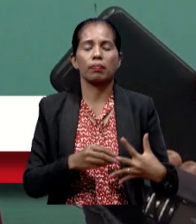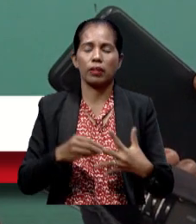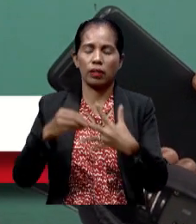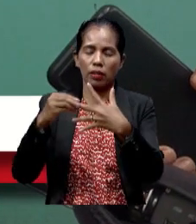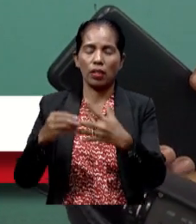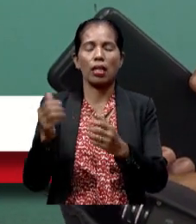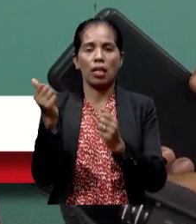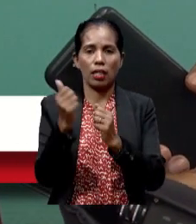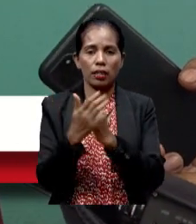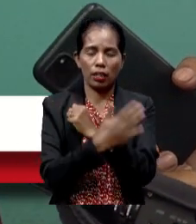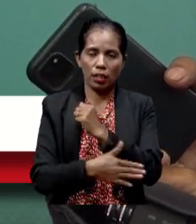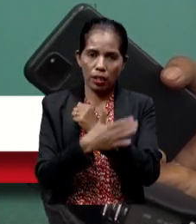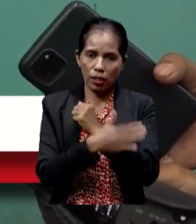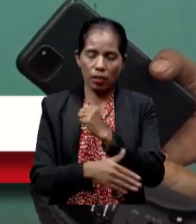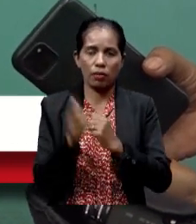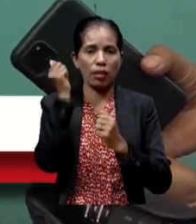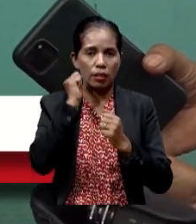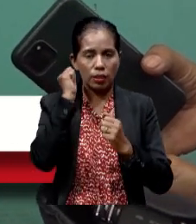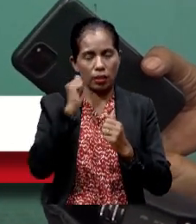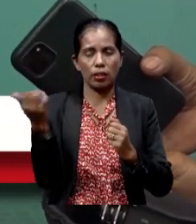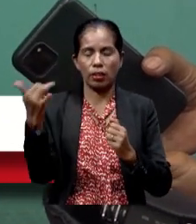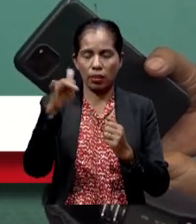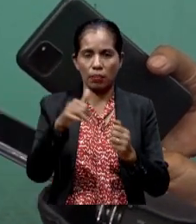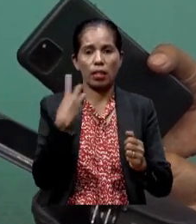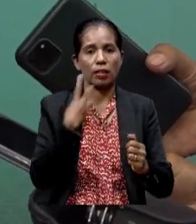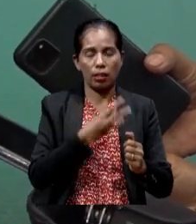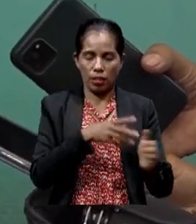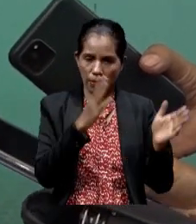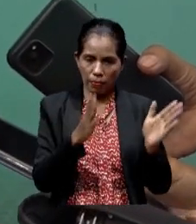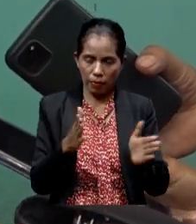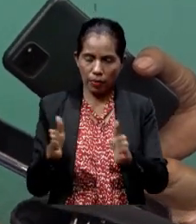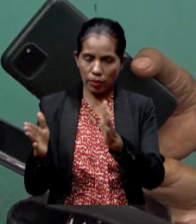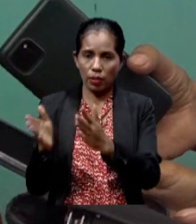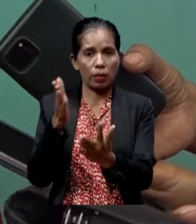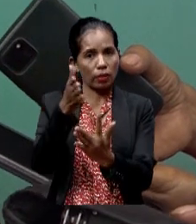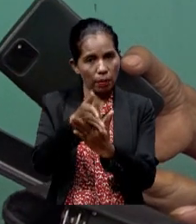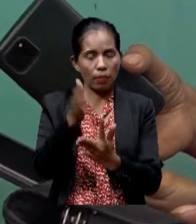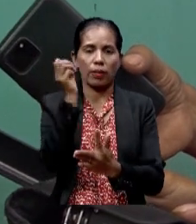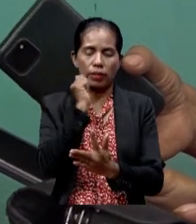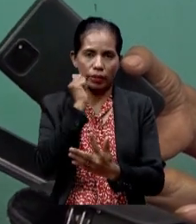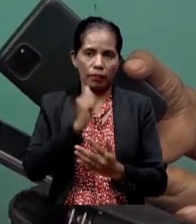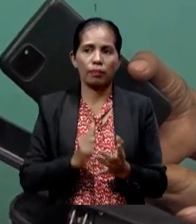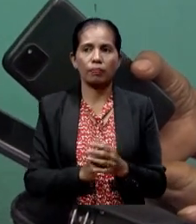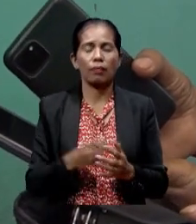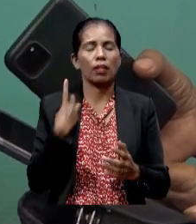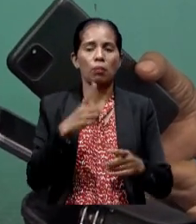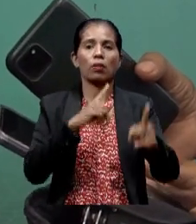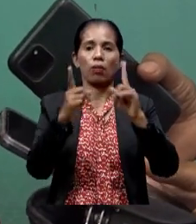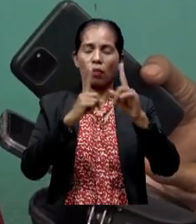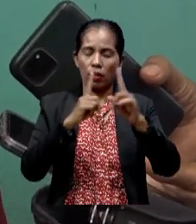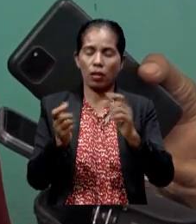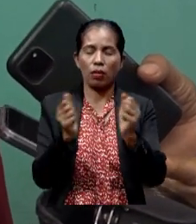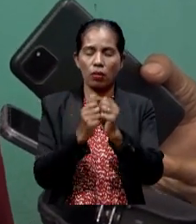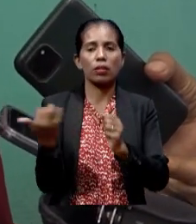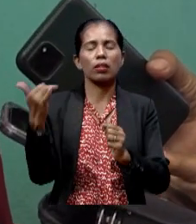país do Sudeste Asiático, Sira. Vai ter a preparação para a adesão da ASEAN. Então, vamos explicar para a Sira